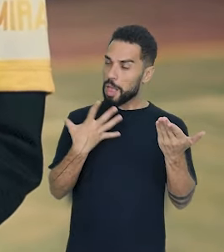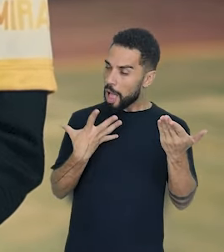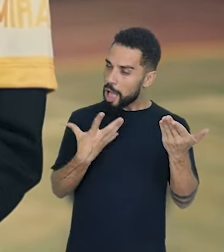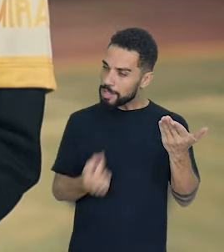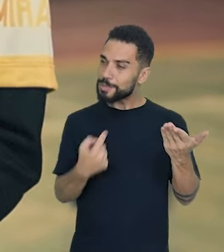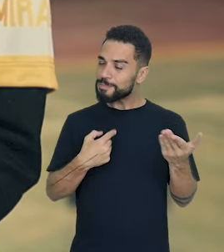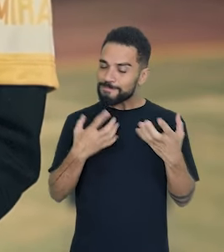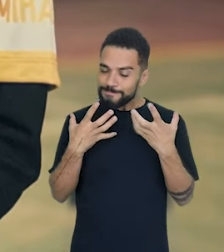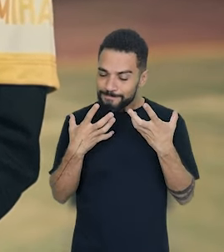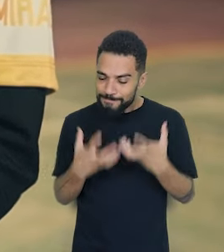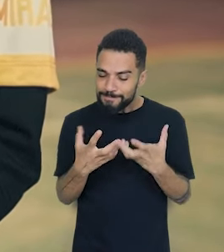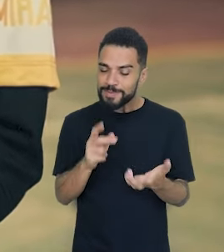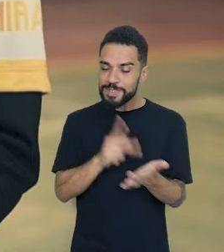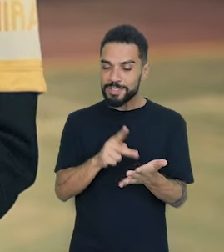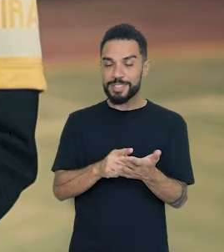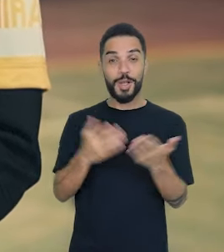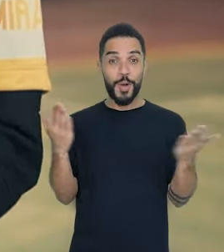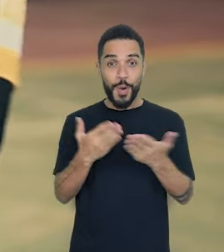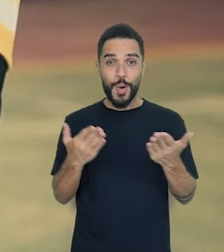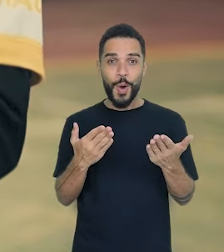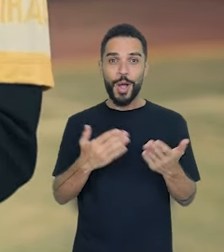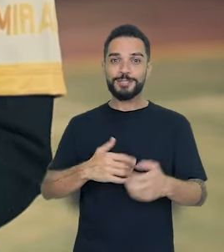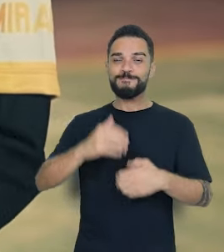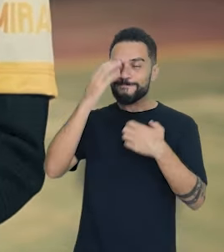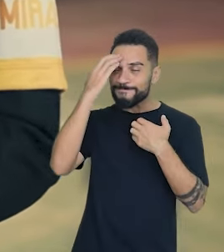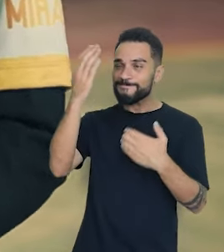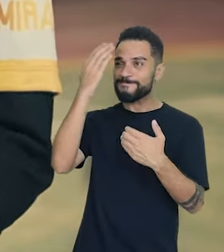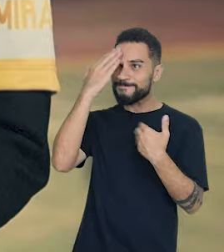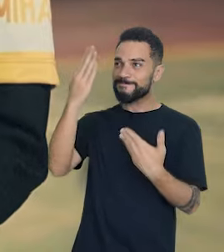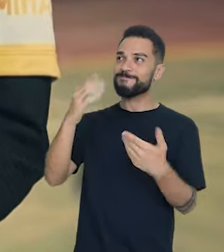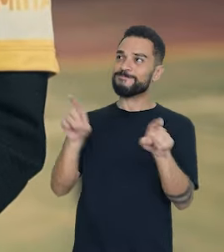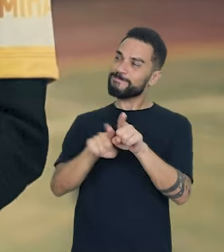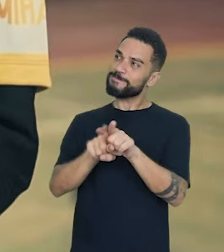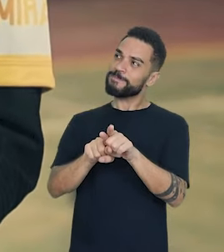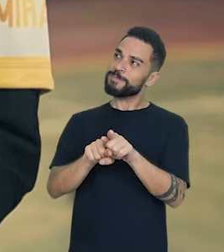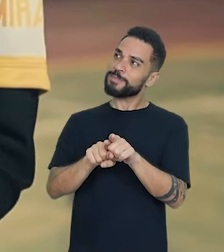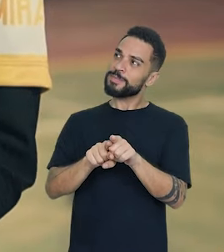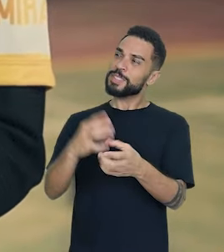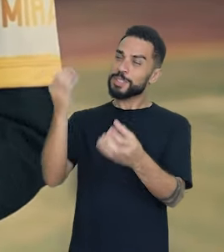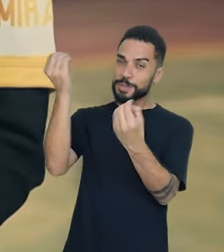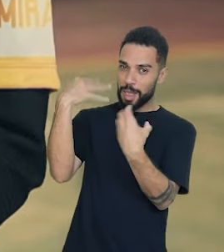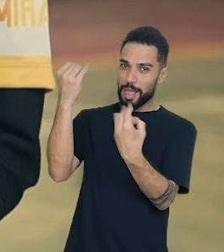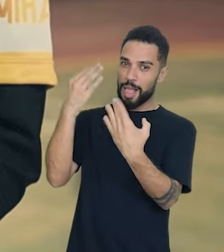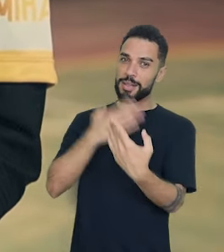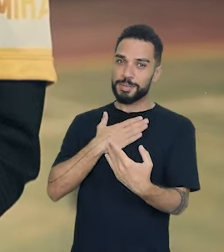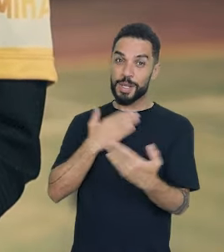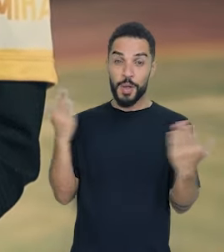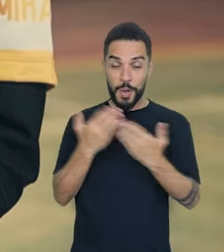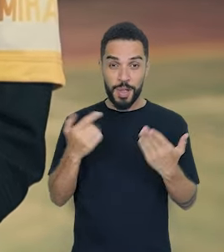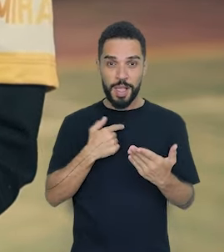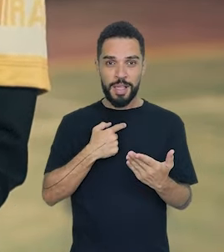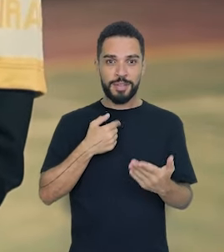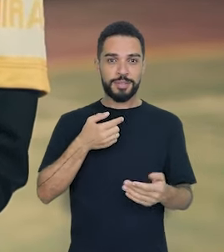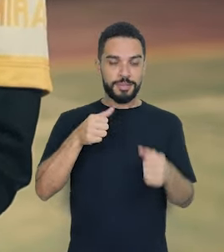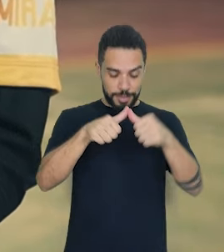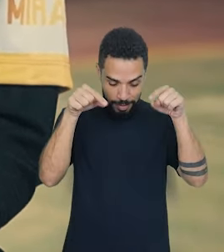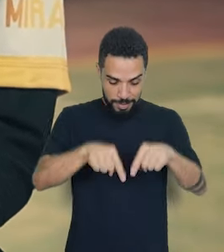queria. E hoje, graças a Deus, graças a Ele também, ao ensinamento dEle, eu tô